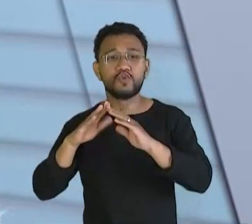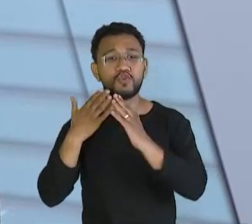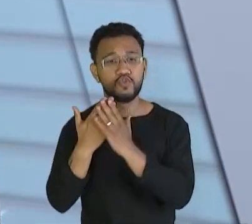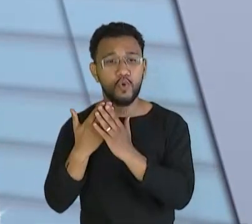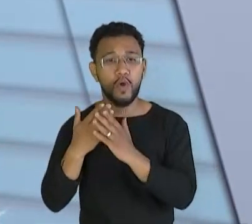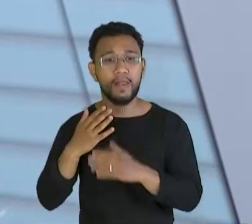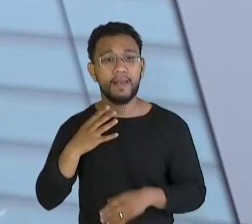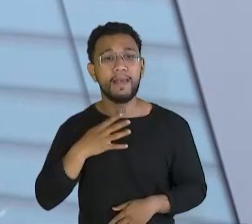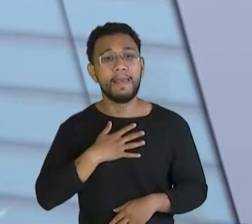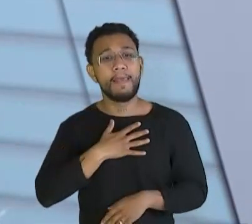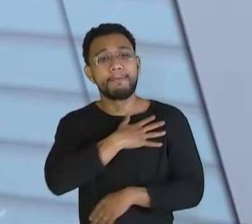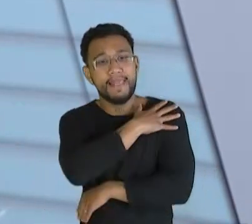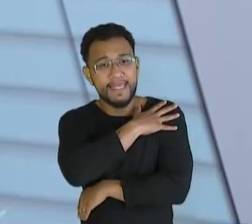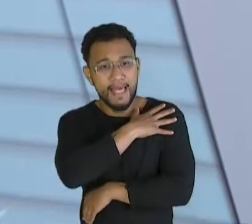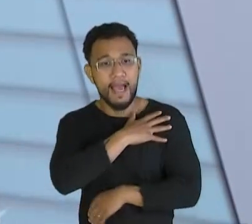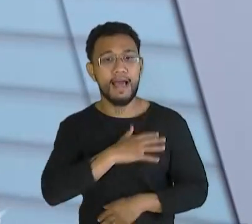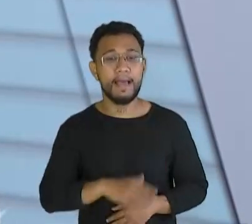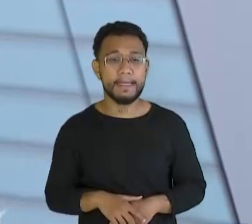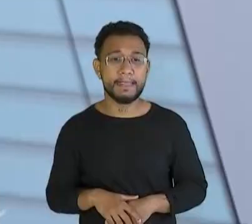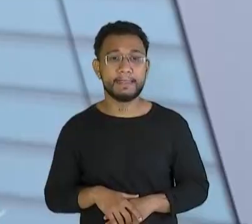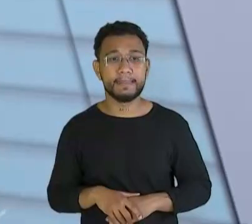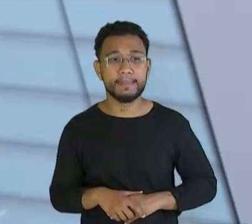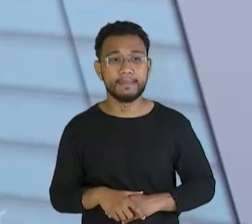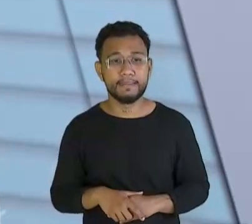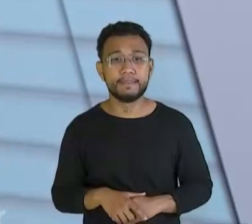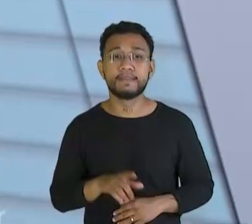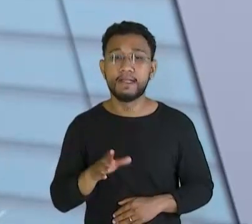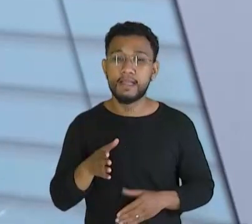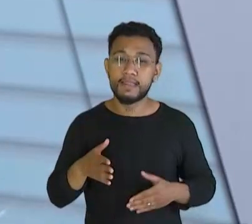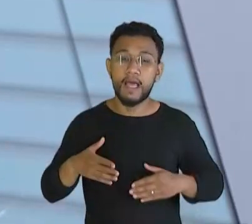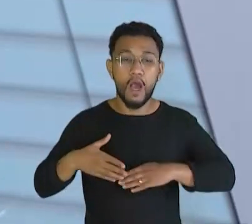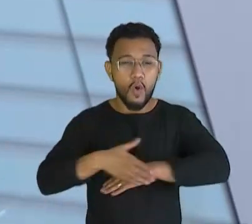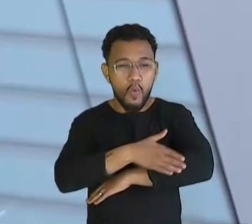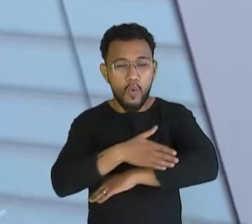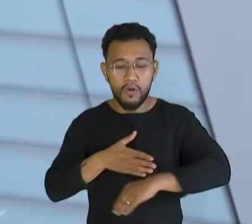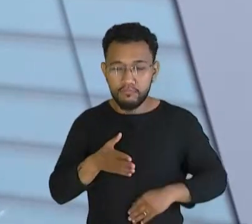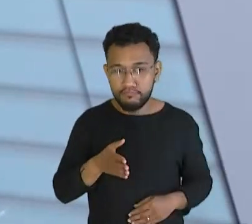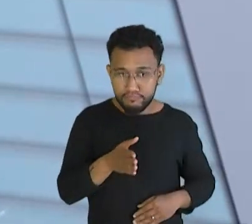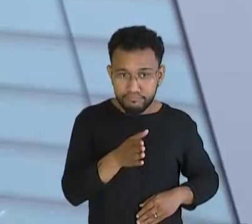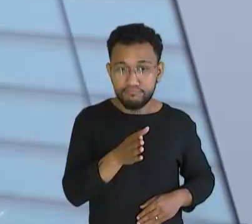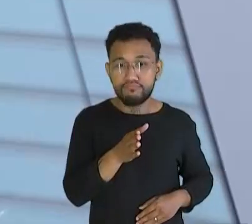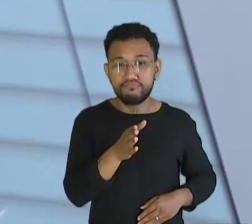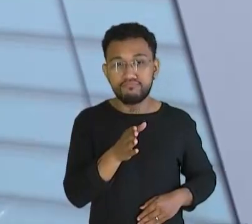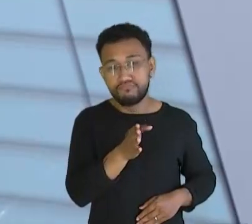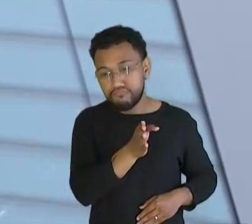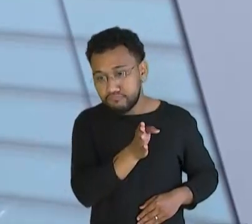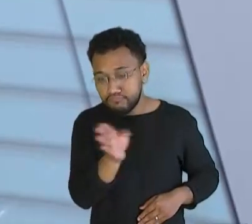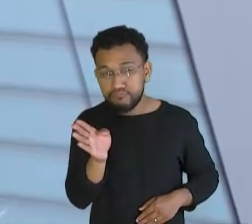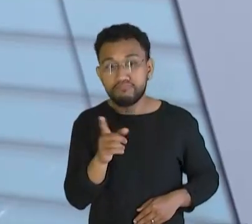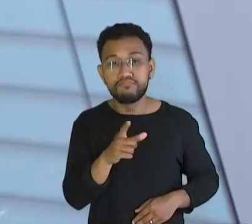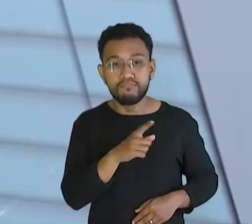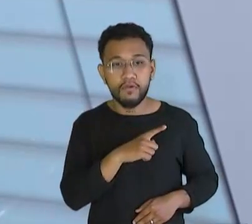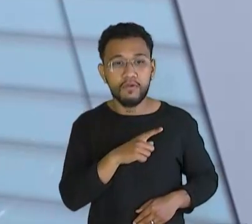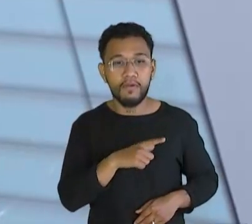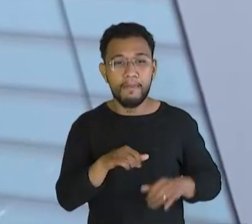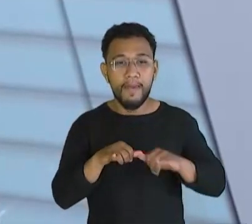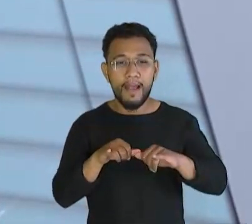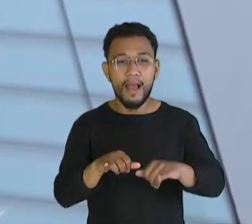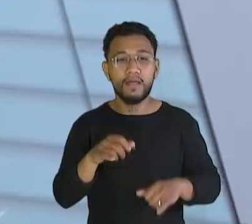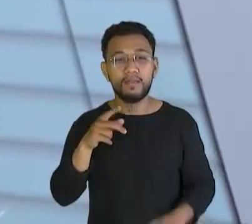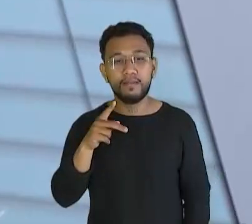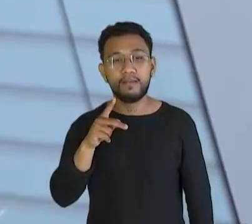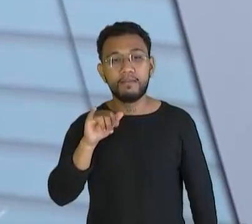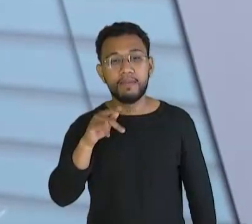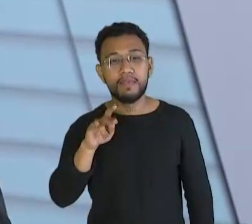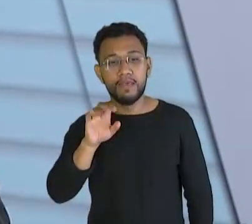bucólica de Fortaleza, né, uma região muito bucólica, você entra no Gracioli, passa pela Casa do Estudante, passa pelo Mercado dos Peões, desce até